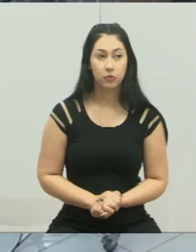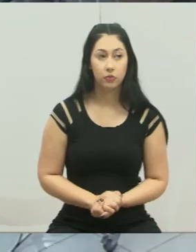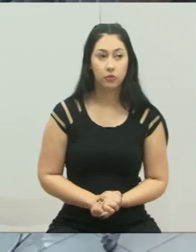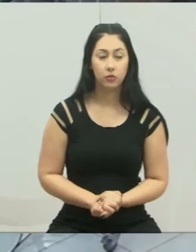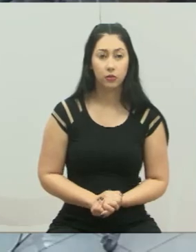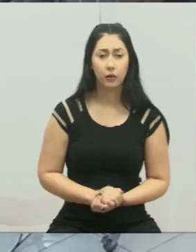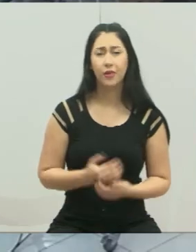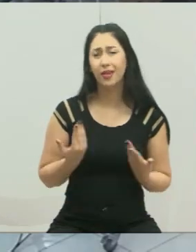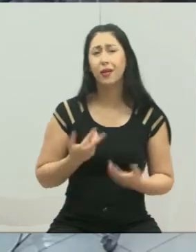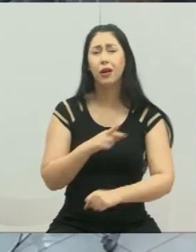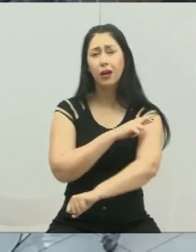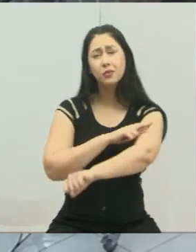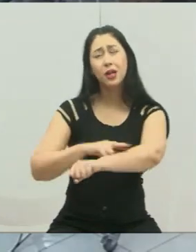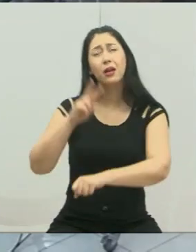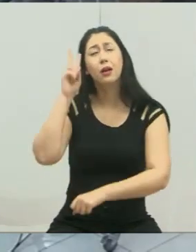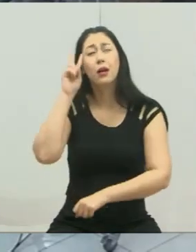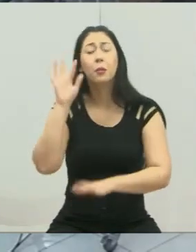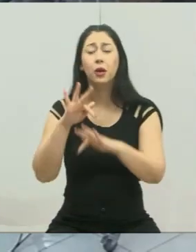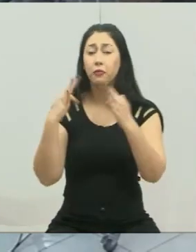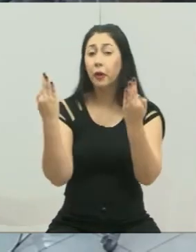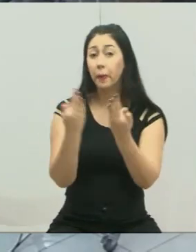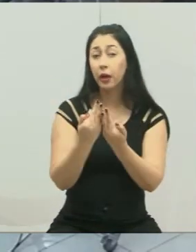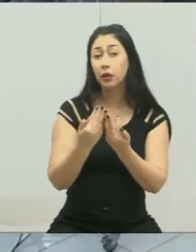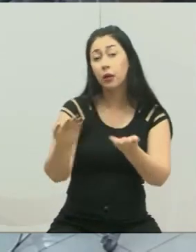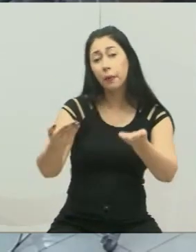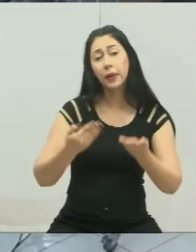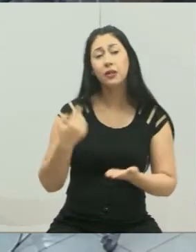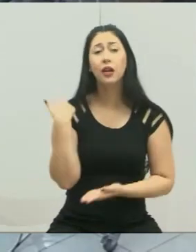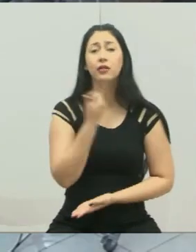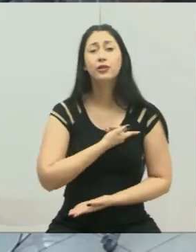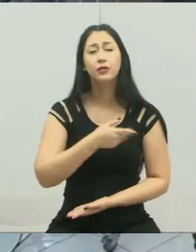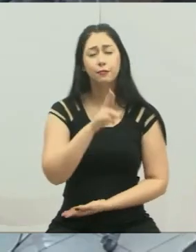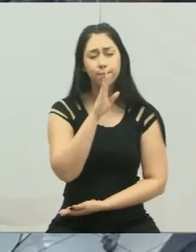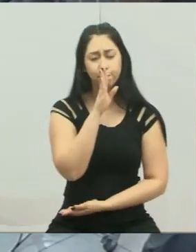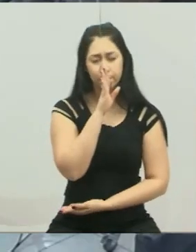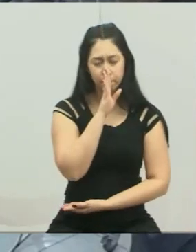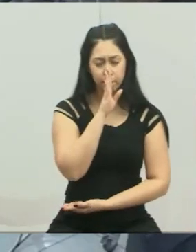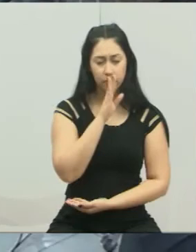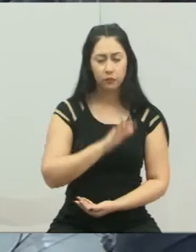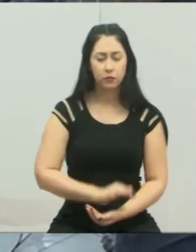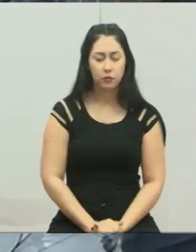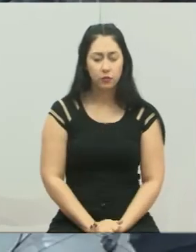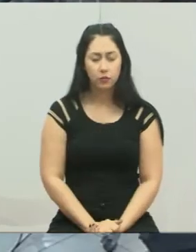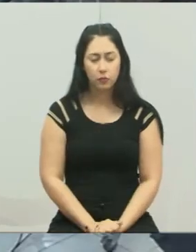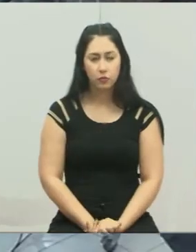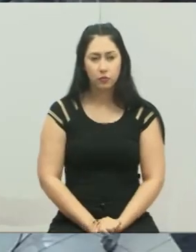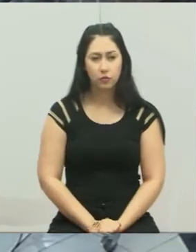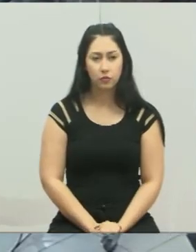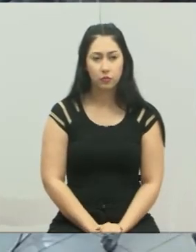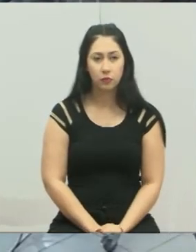Em memória dos entes queridos, convido a todos para que façamos alguns instantes de silêncio.